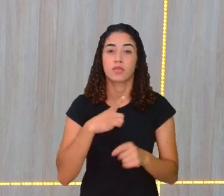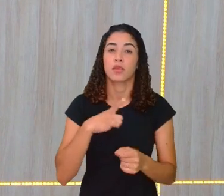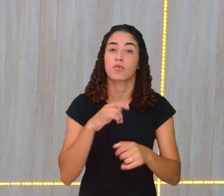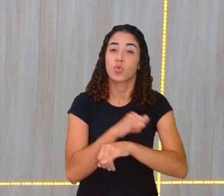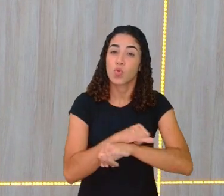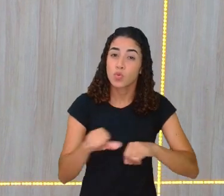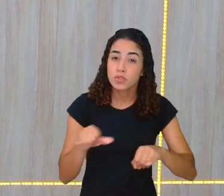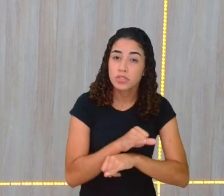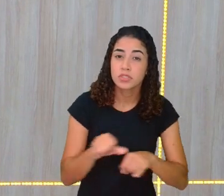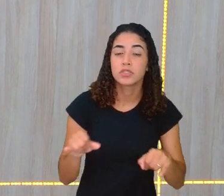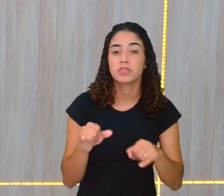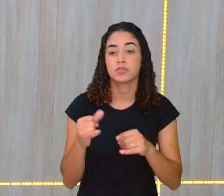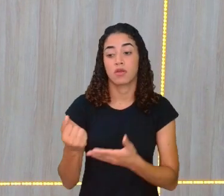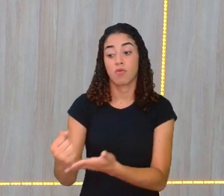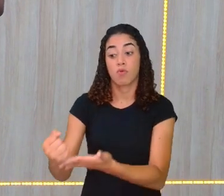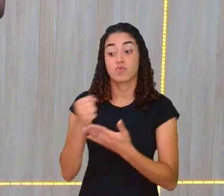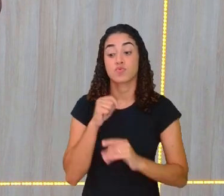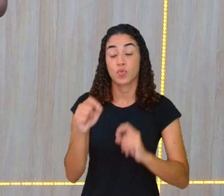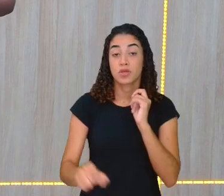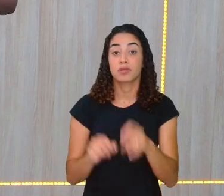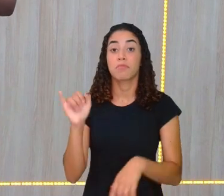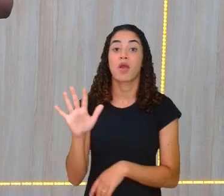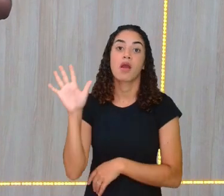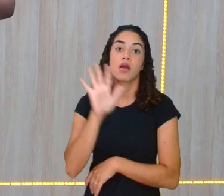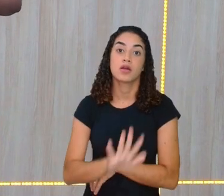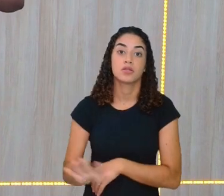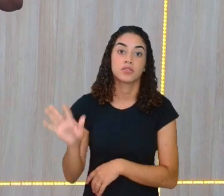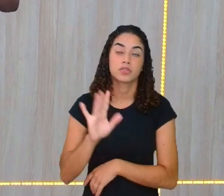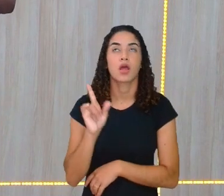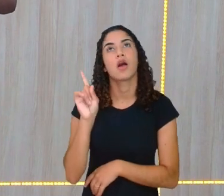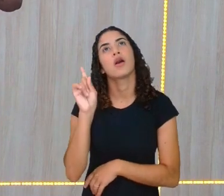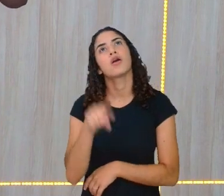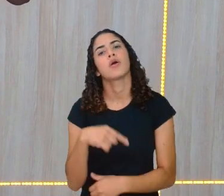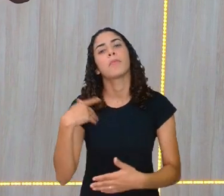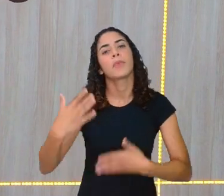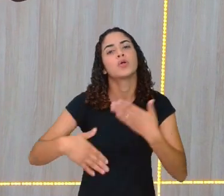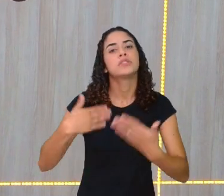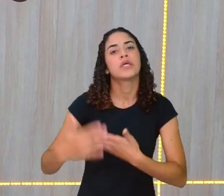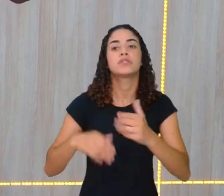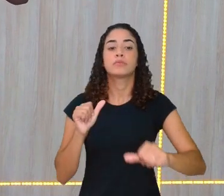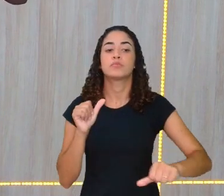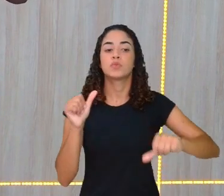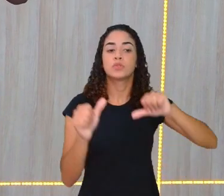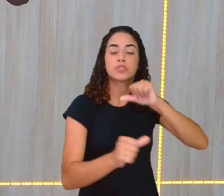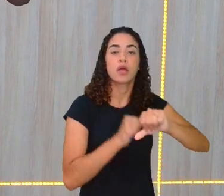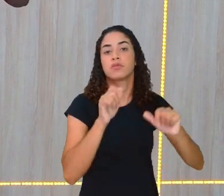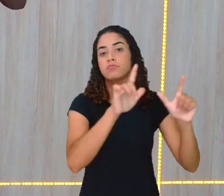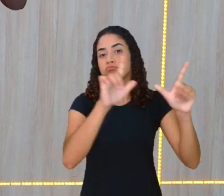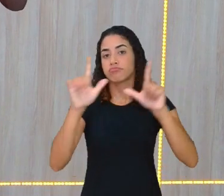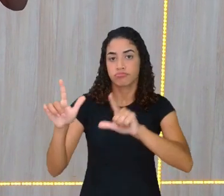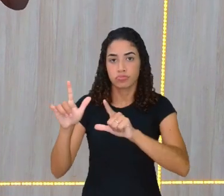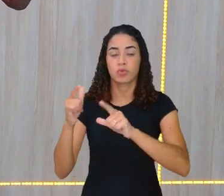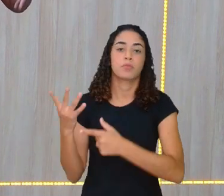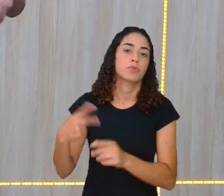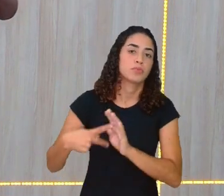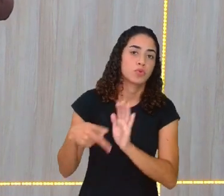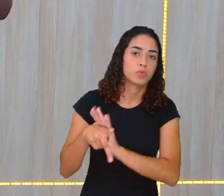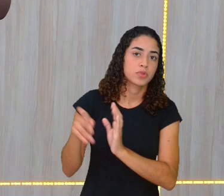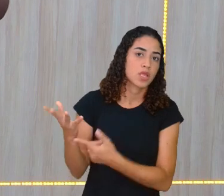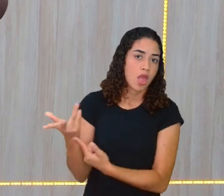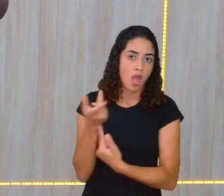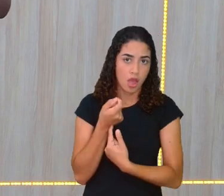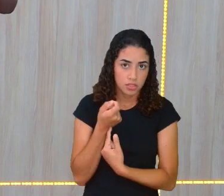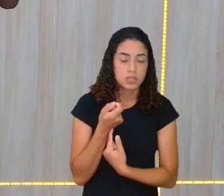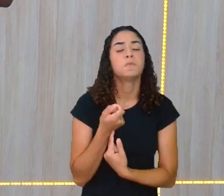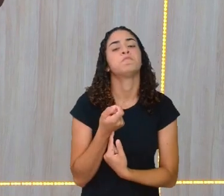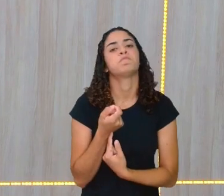auxílio constante de imagens. Então, é um processo de restauração de obras de arte na Assembleia Legislativa. Então, a